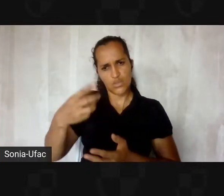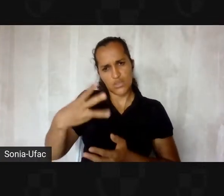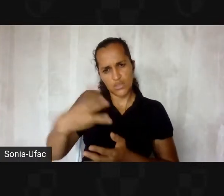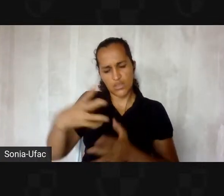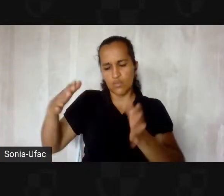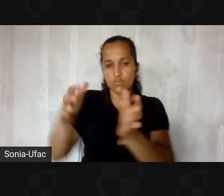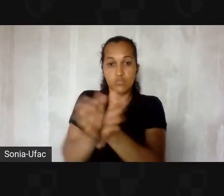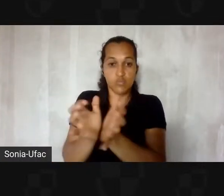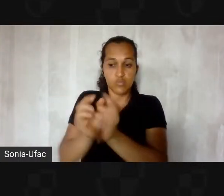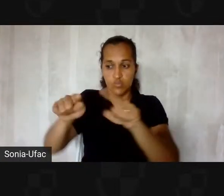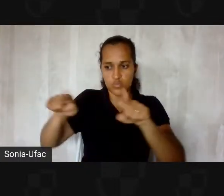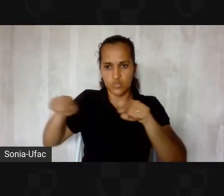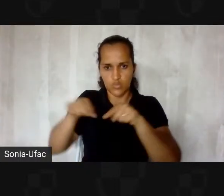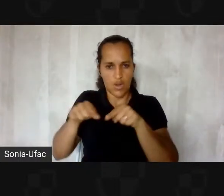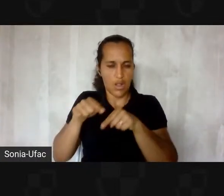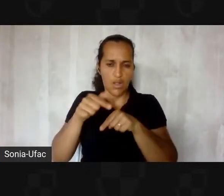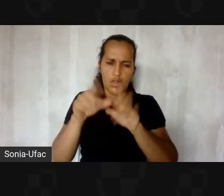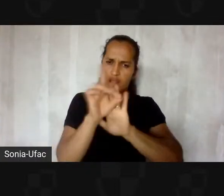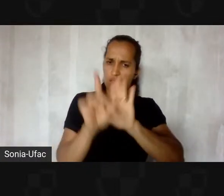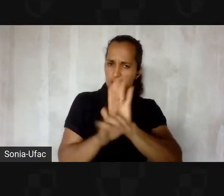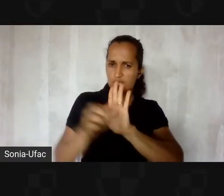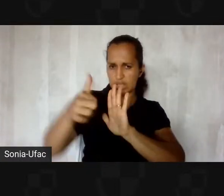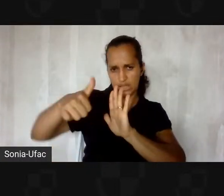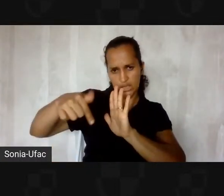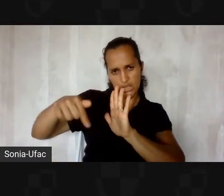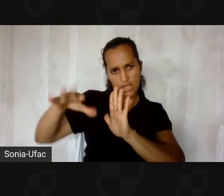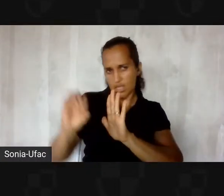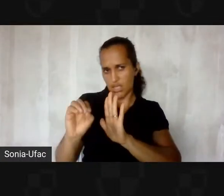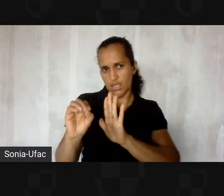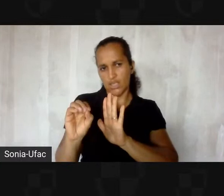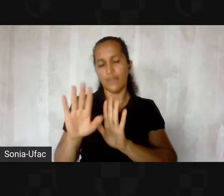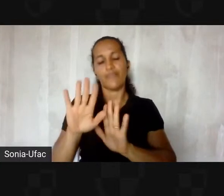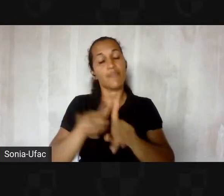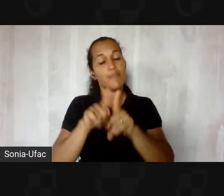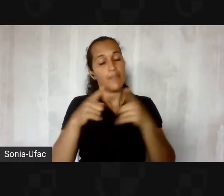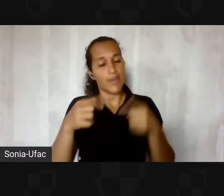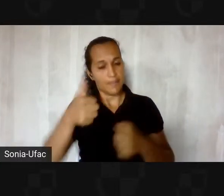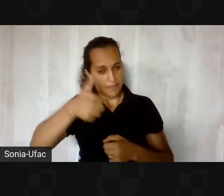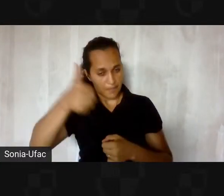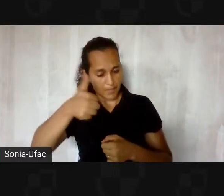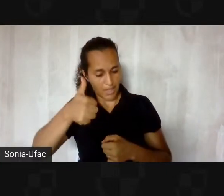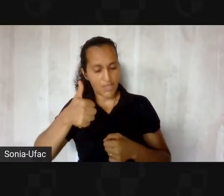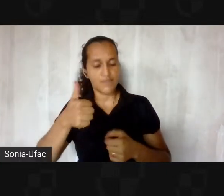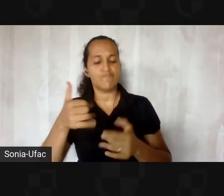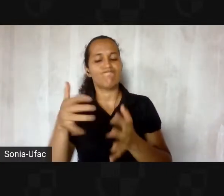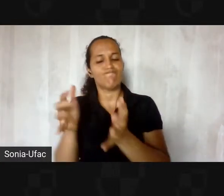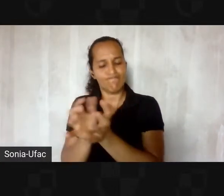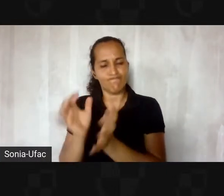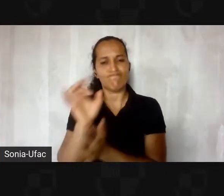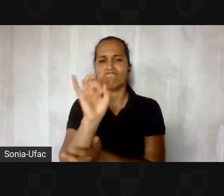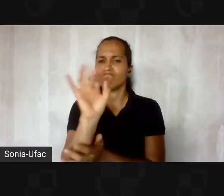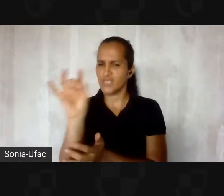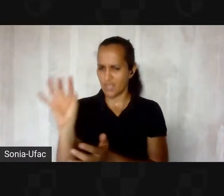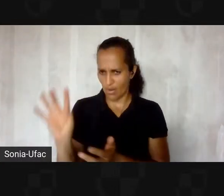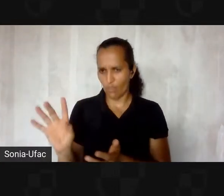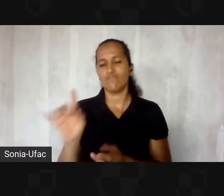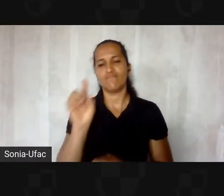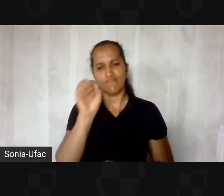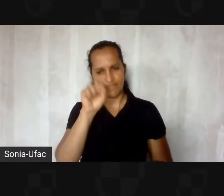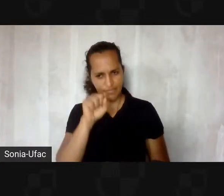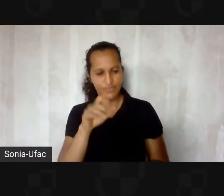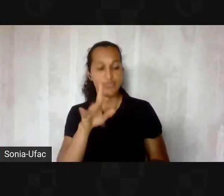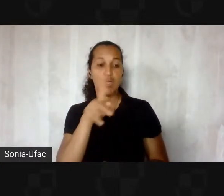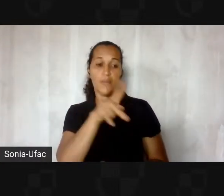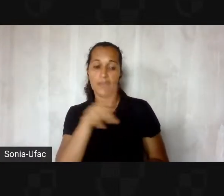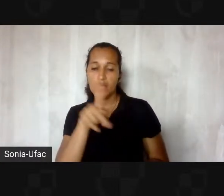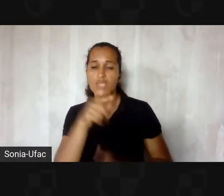da década de 70. Mas essa primeira turma, ela foi muito especial, porque eram professores já trabalhando